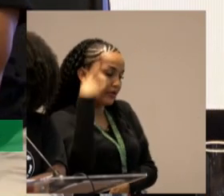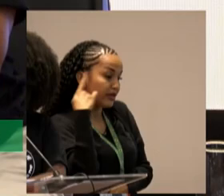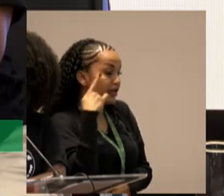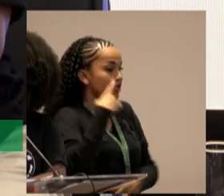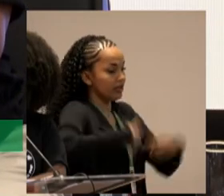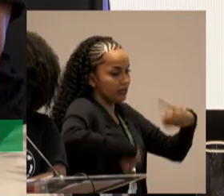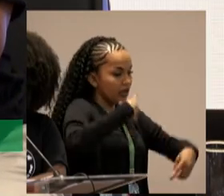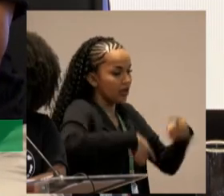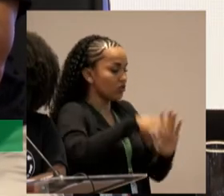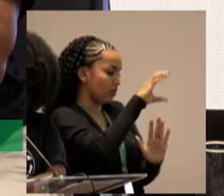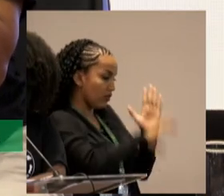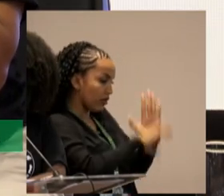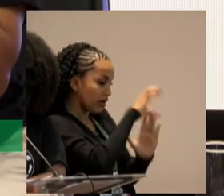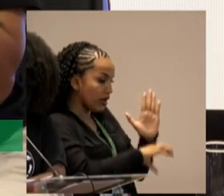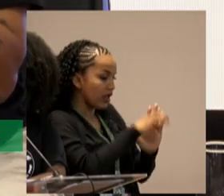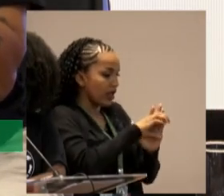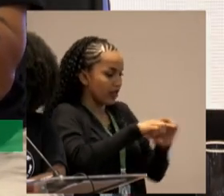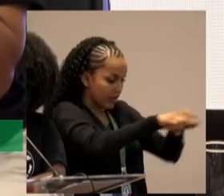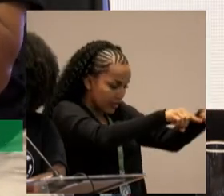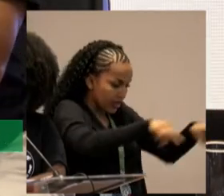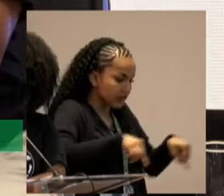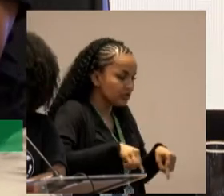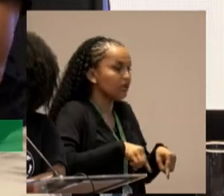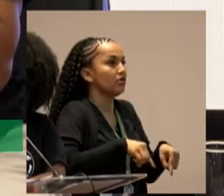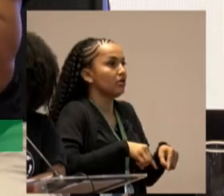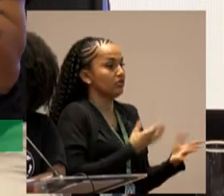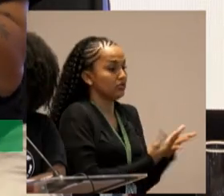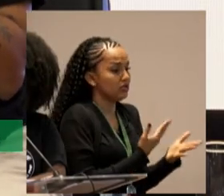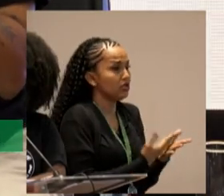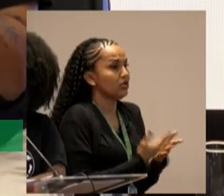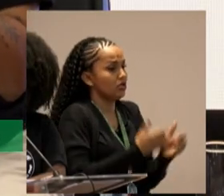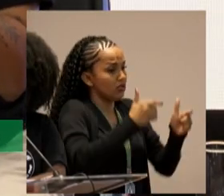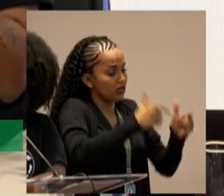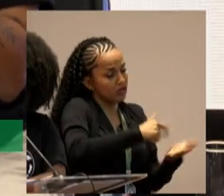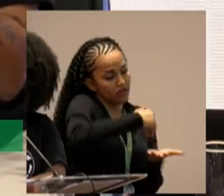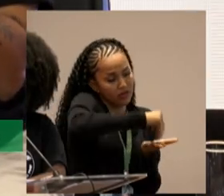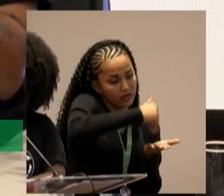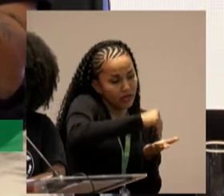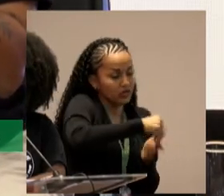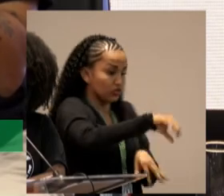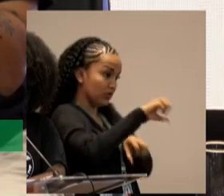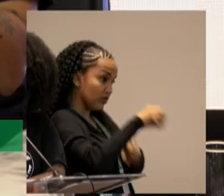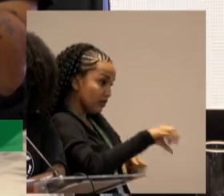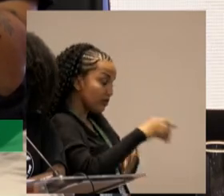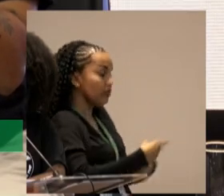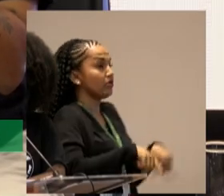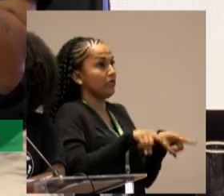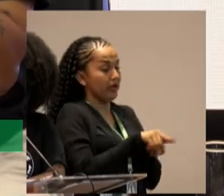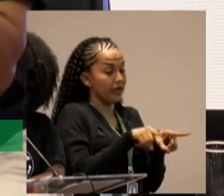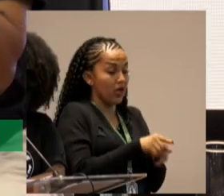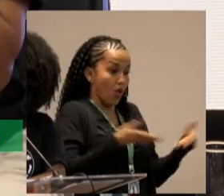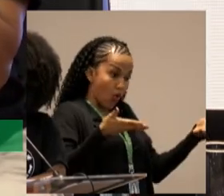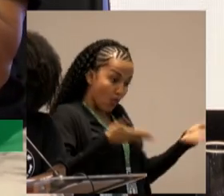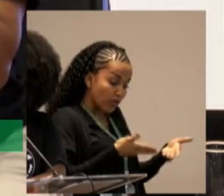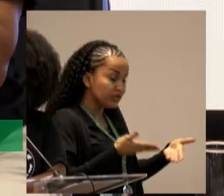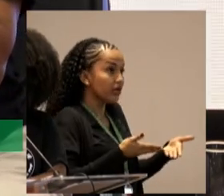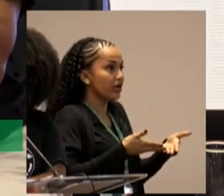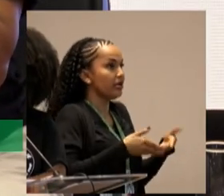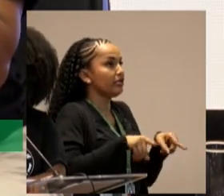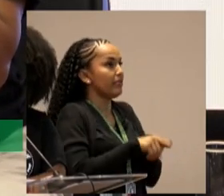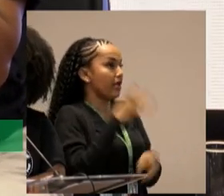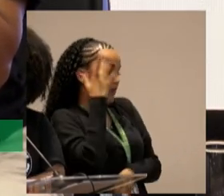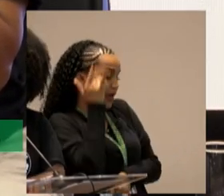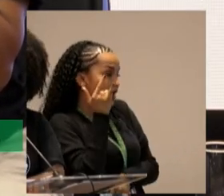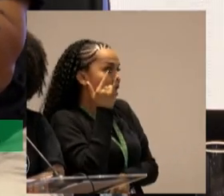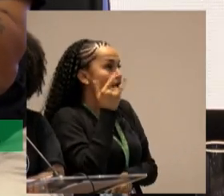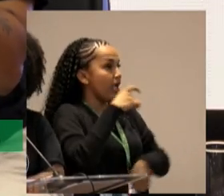campo da discussão curricular, nas salas de aula, nos espaços da Secretaria de Educação também. Então, hoje e amanhã